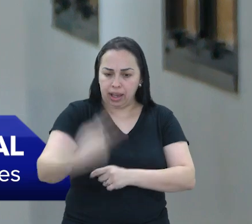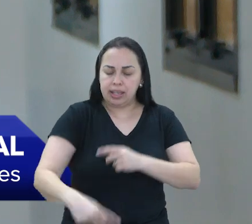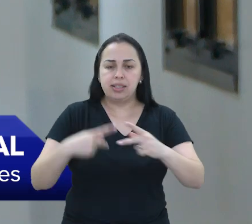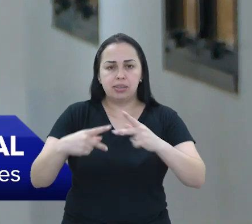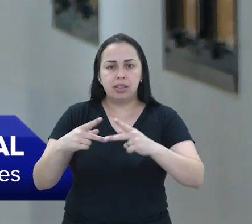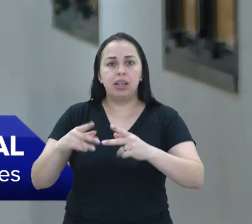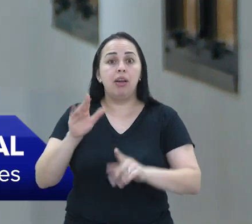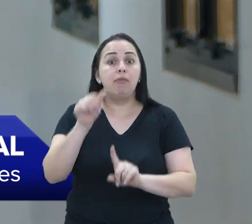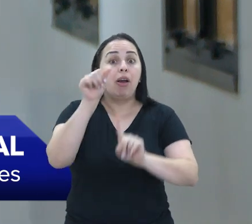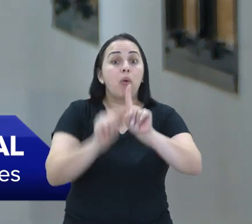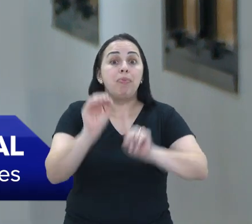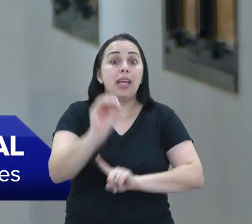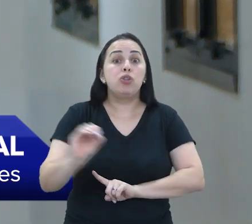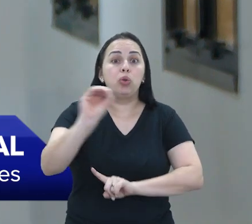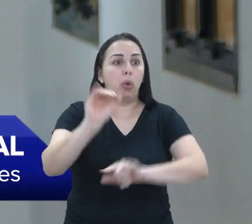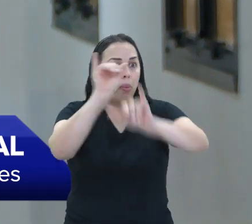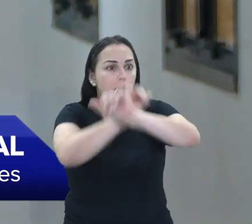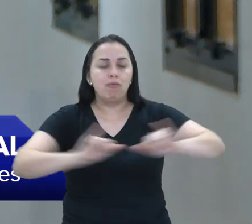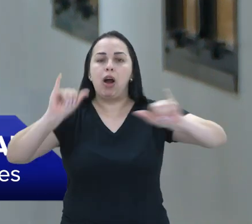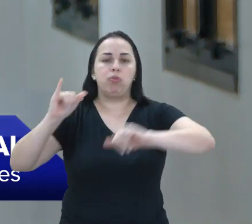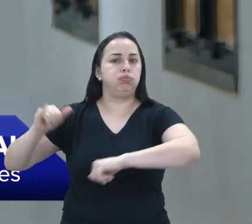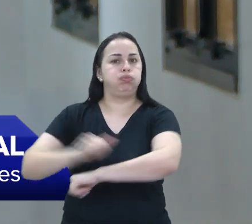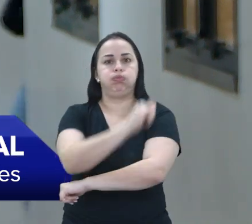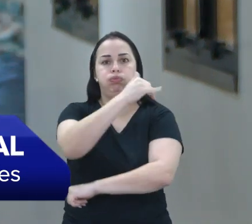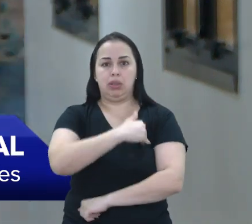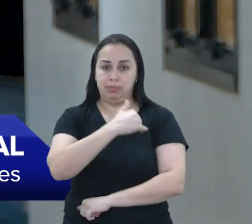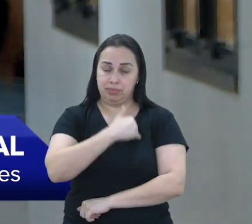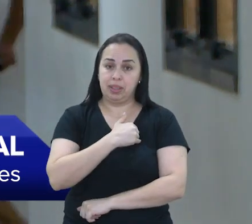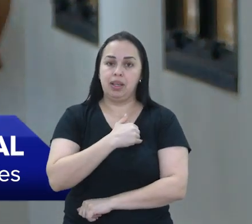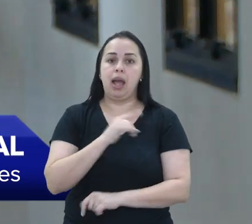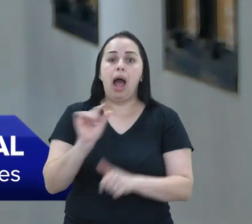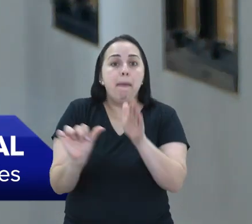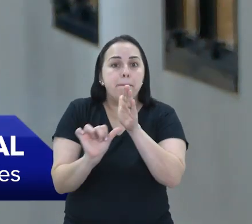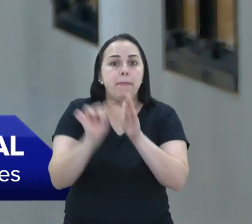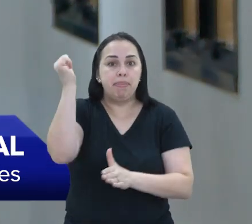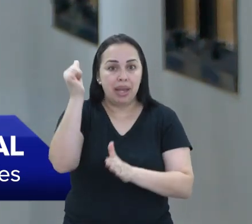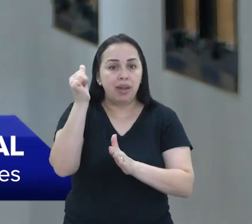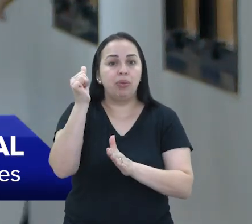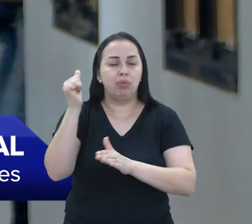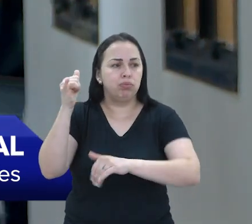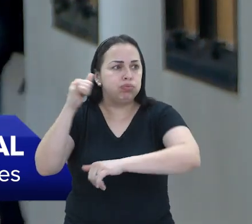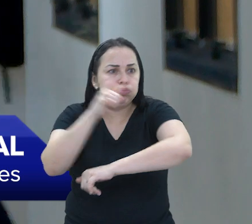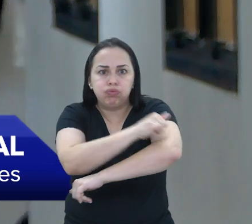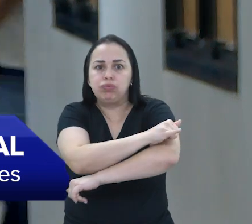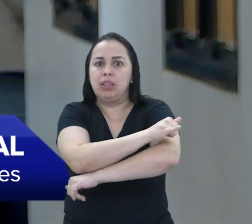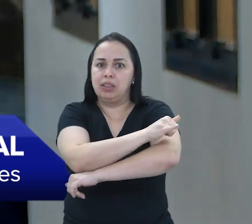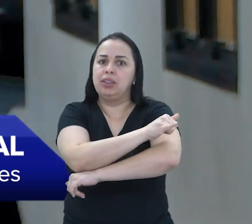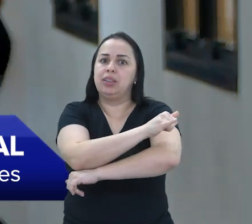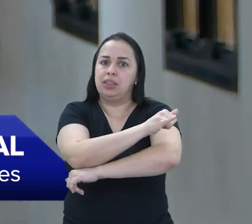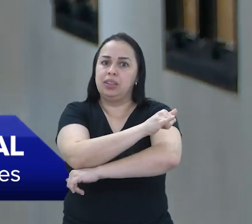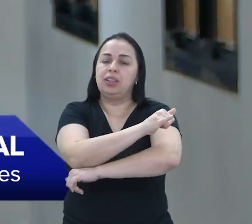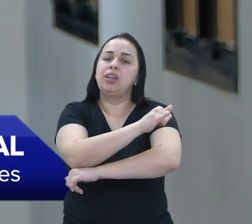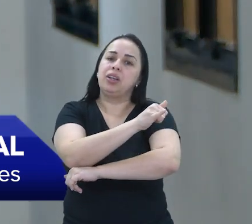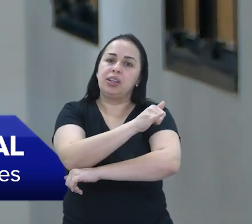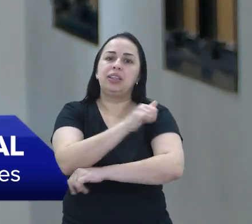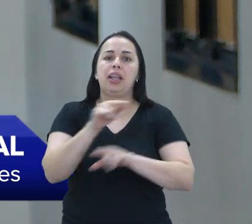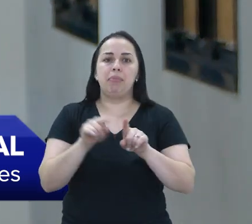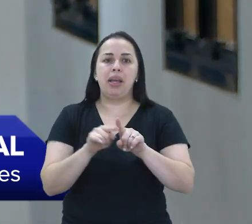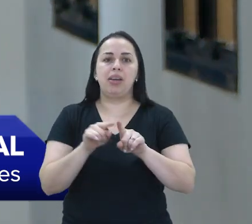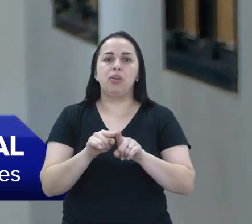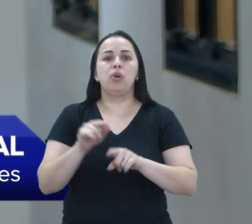São José, isso já deve acontecer a partir do mês de outubro. A primeira operação internacional do aeroporto será